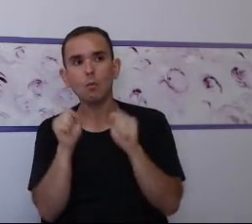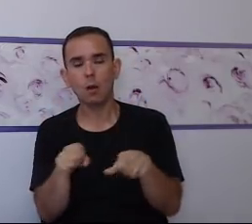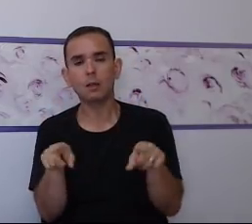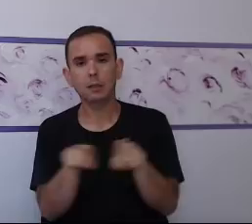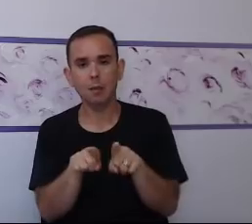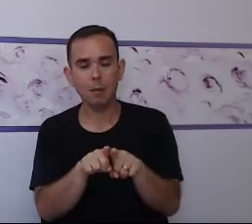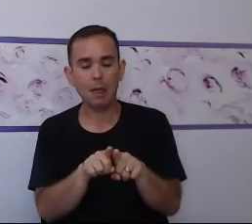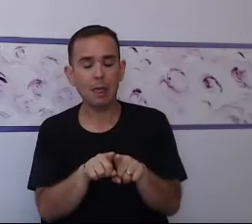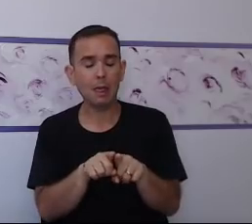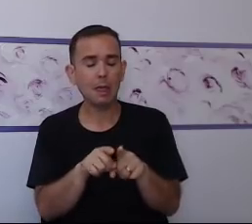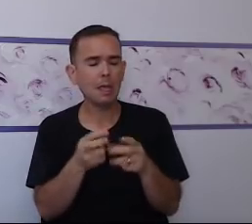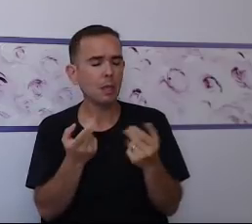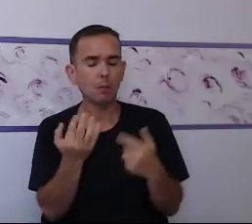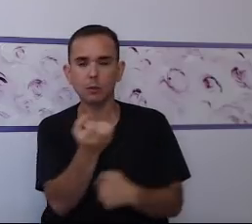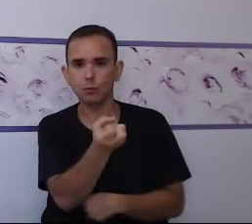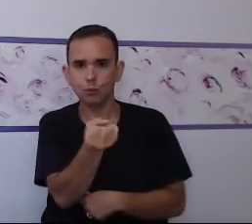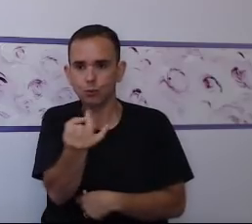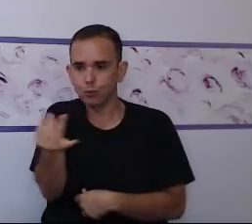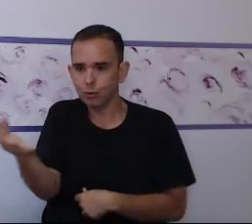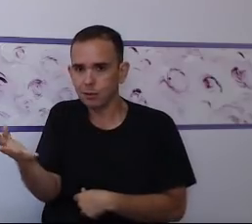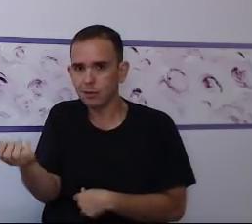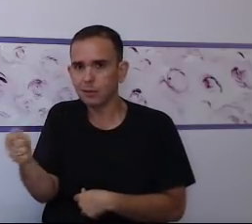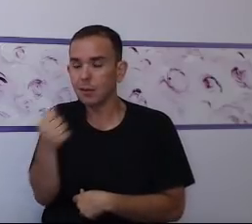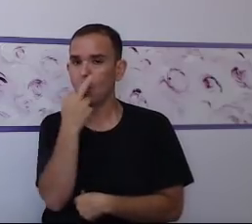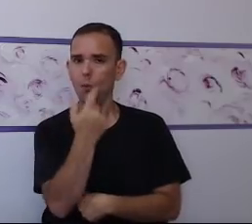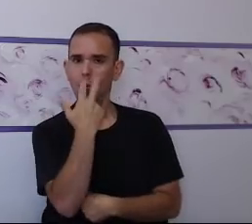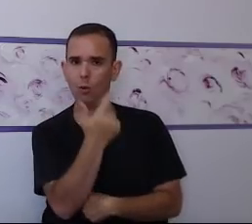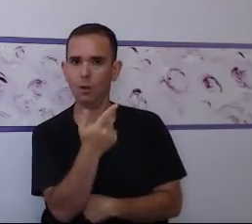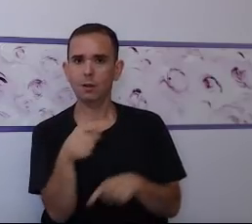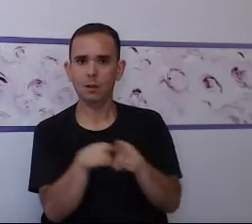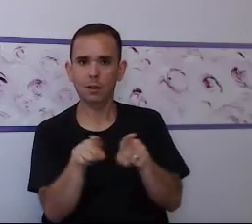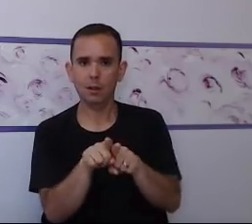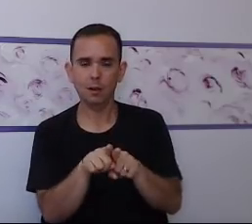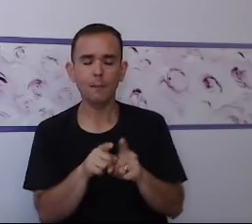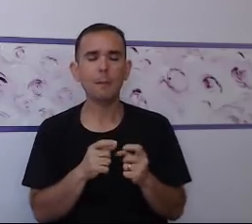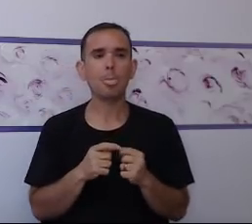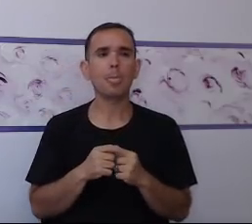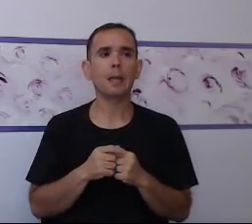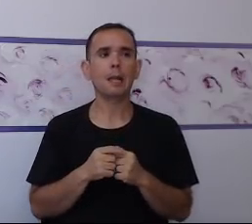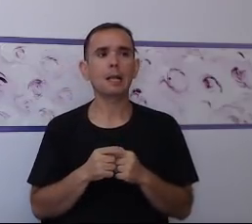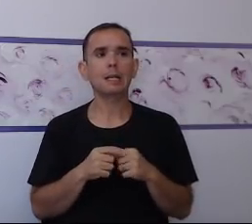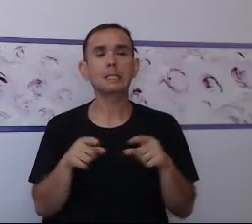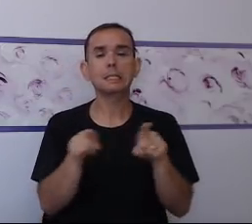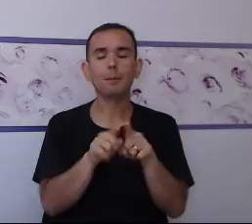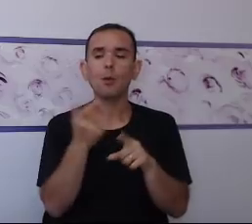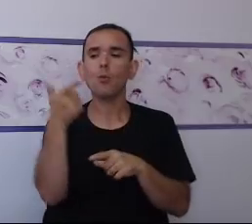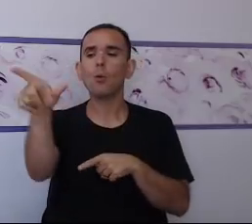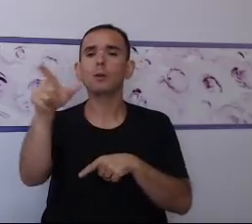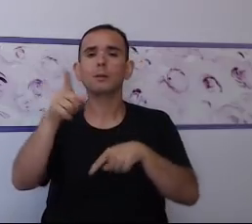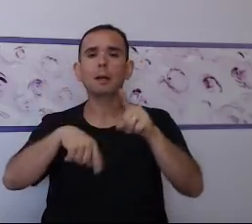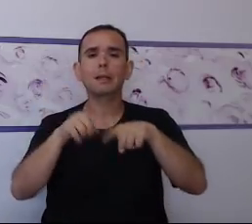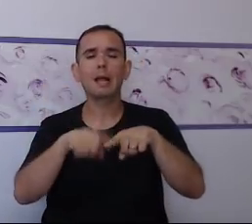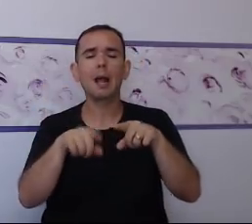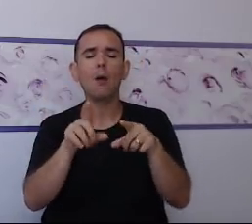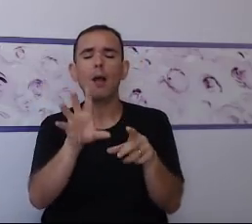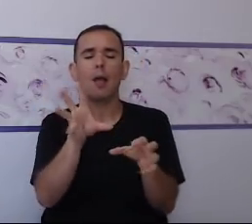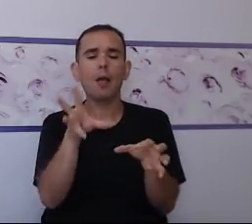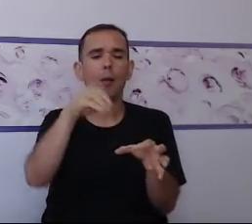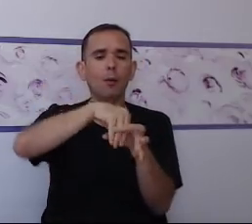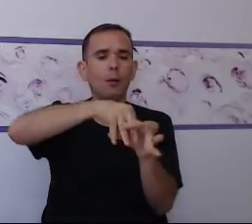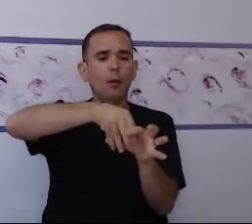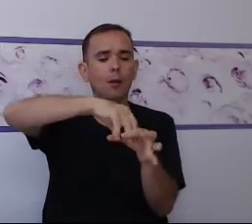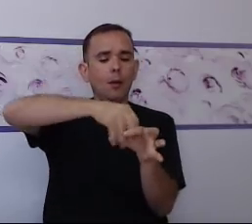trabalhando a mesma noção de quantidades, cores, né? E com outro material, que são tampinhas de